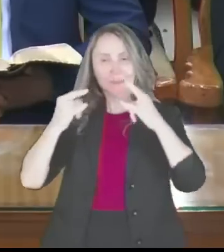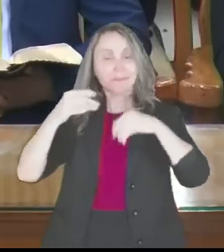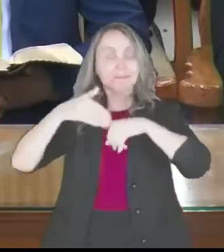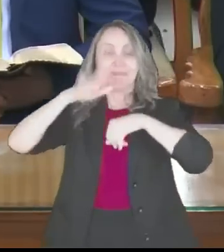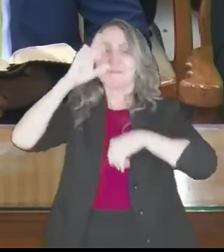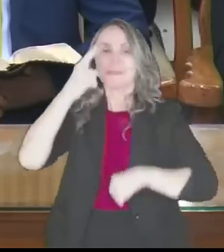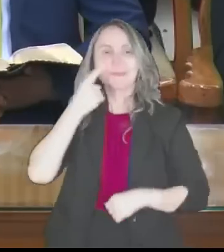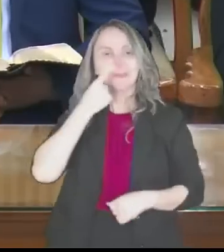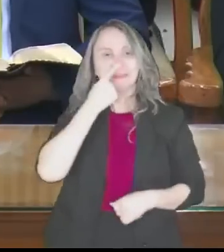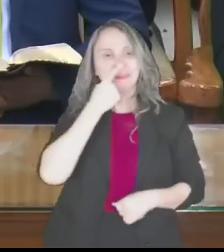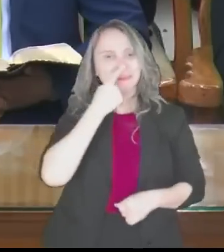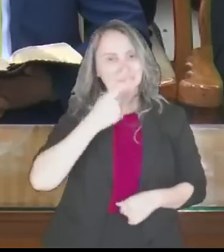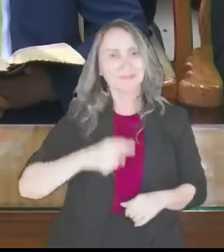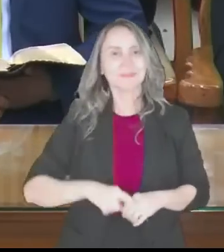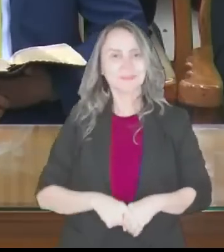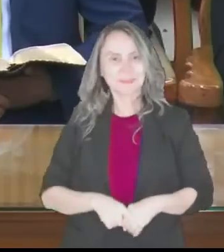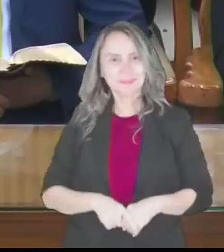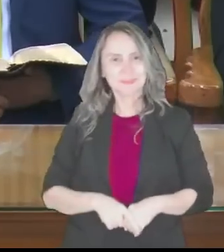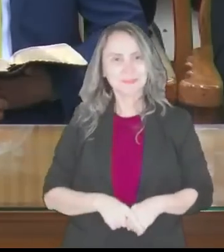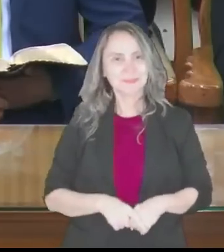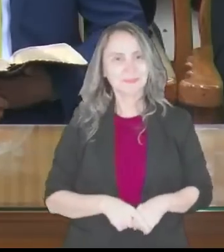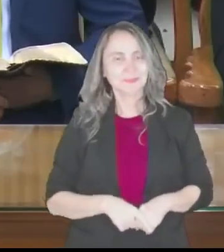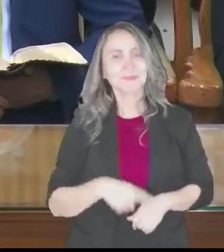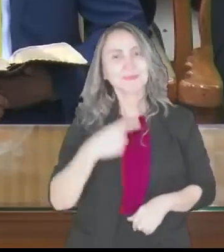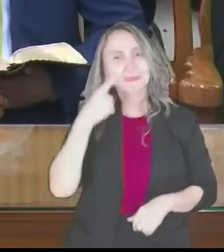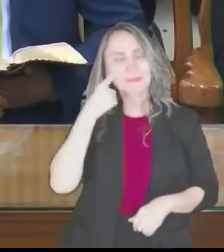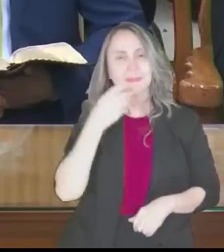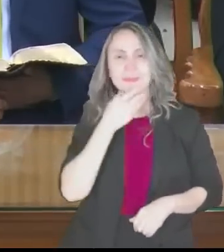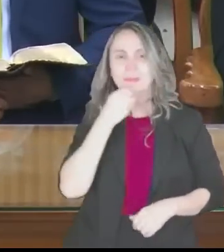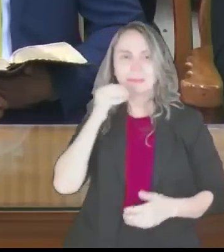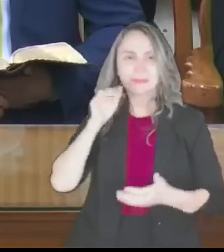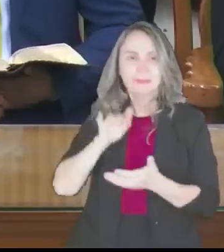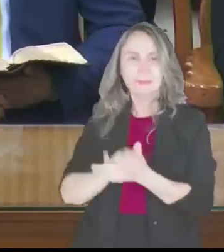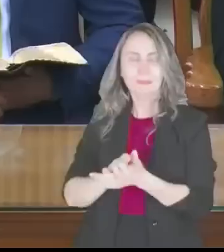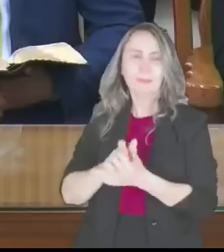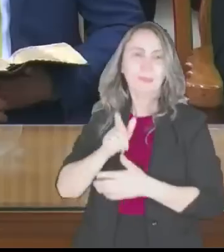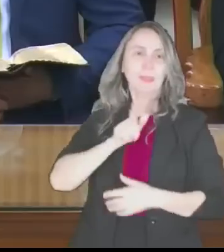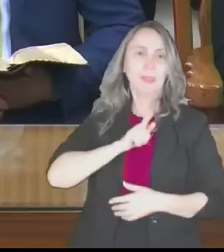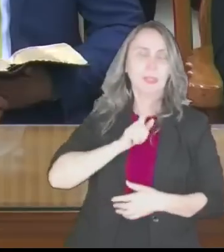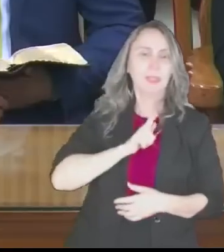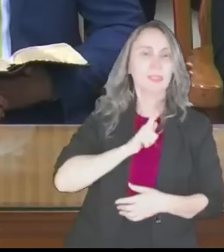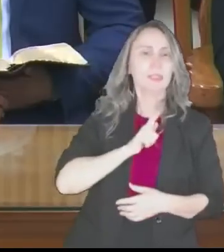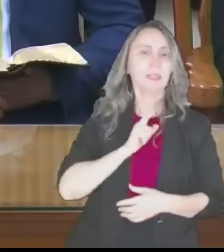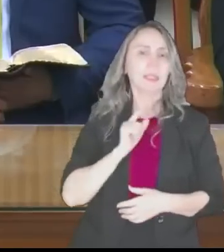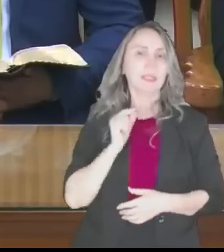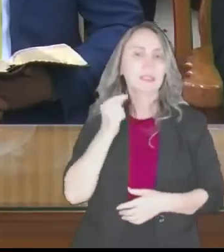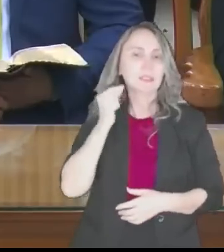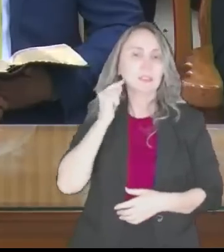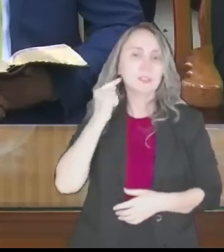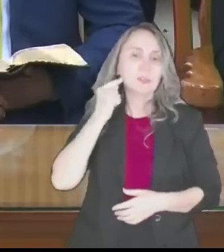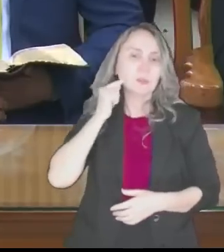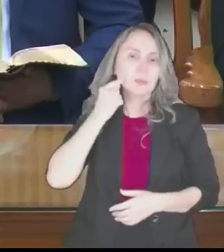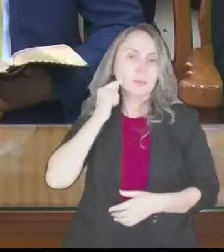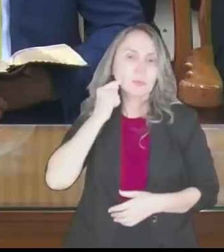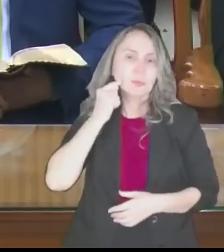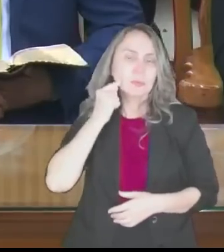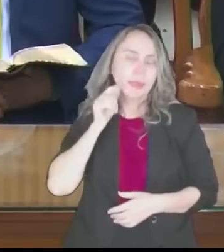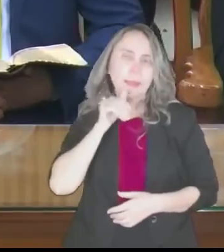Por exemplo, vamos que o marido tem um sinal na coxa. Um sinal na coxa.